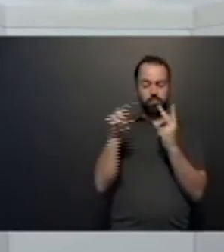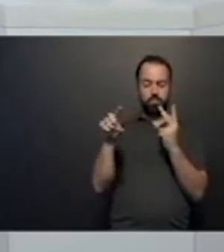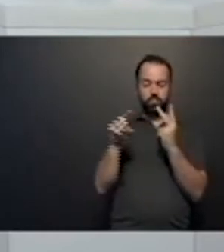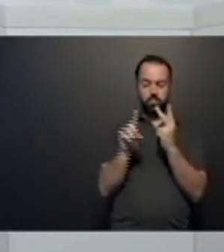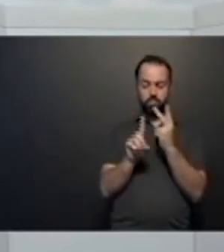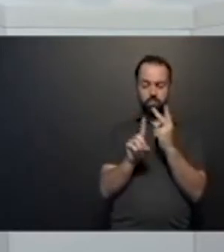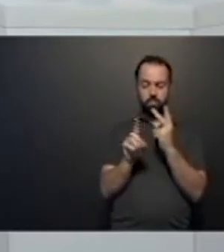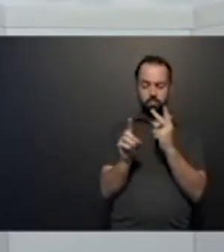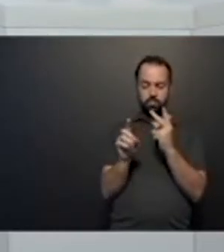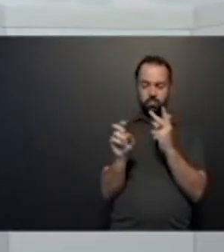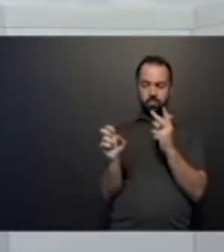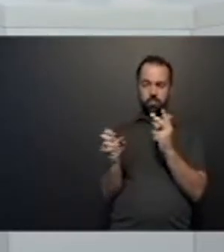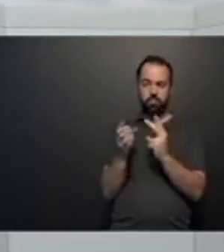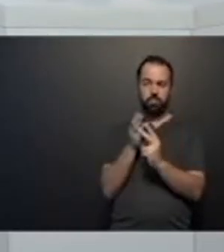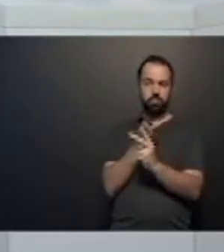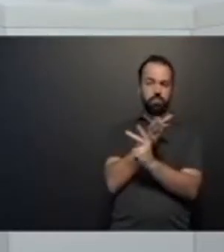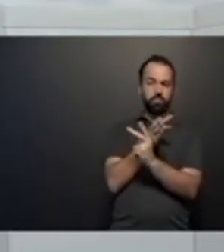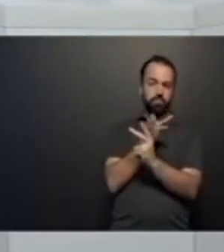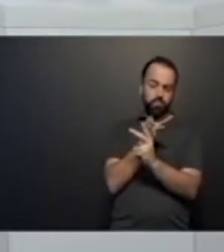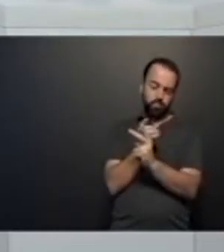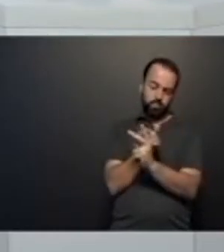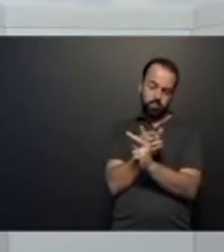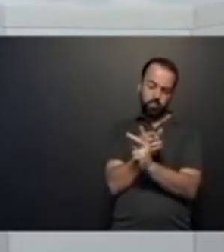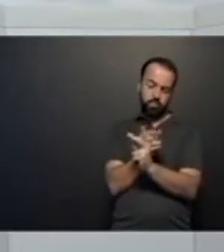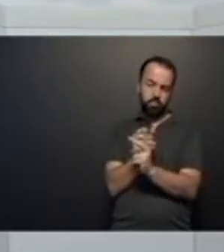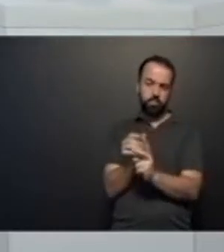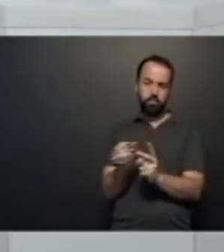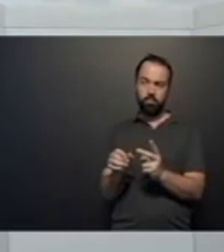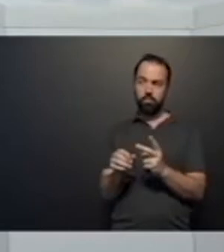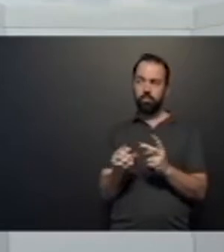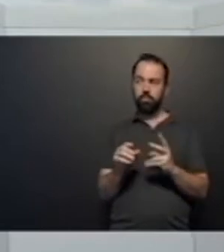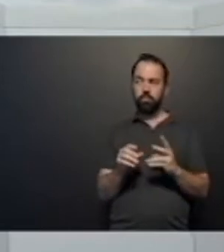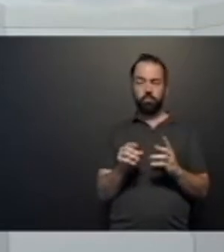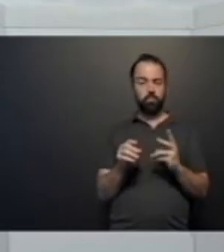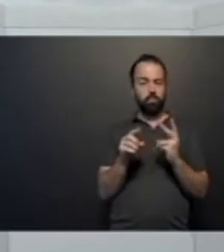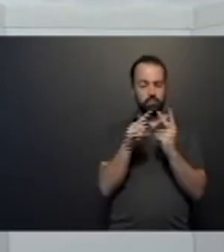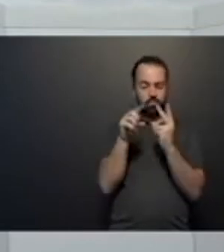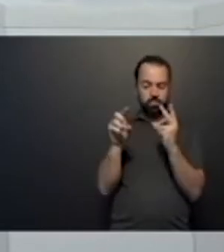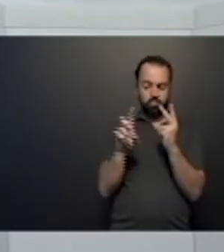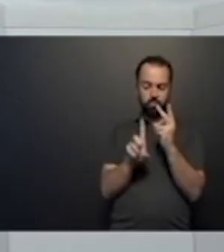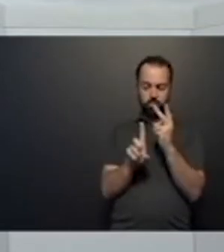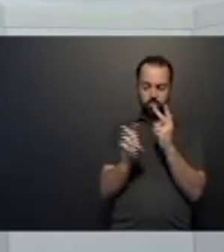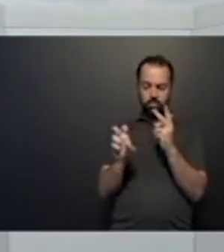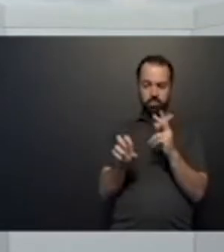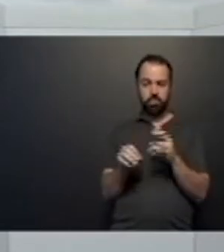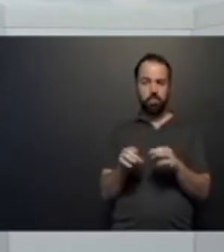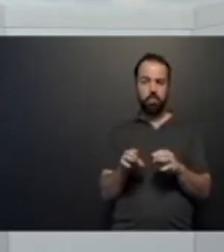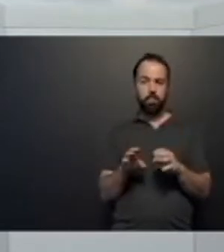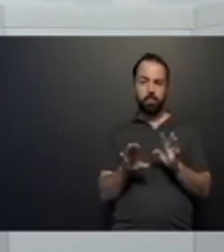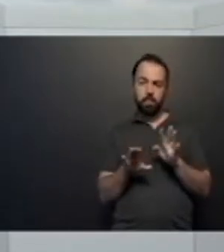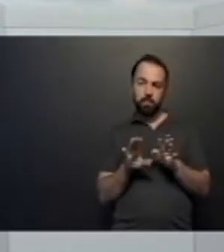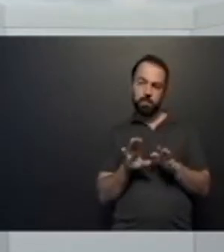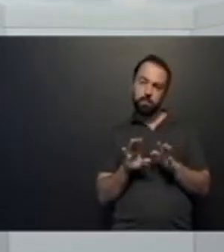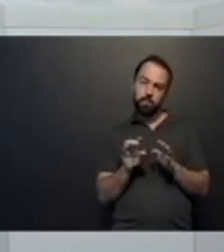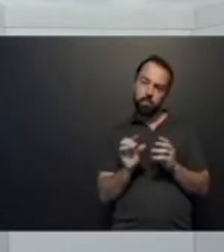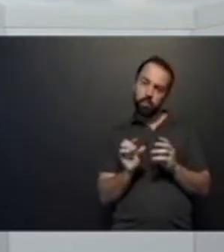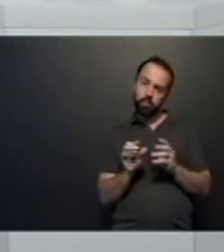16 é quatro então eu posso considerar que raiz quadrada de 15 é aproximadamente 4